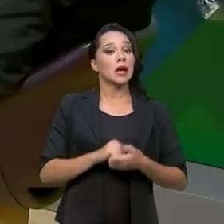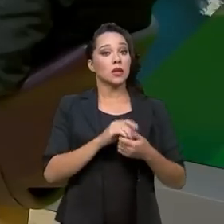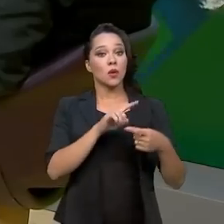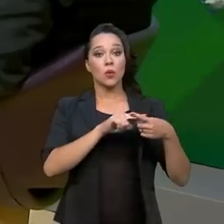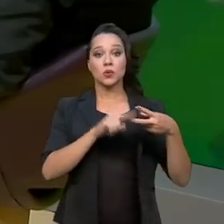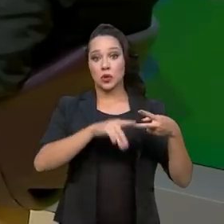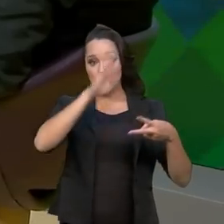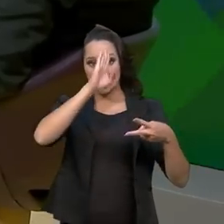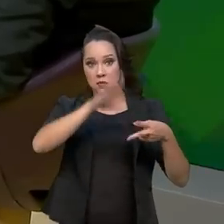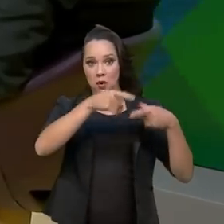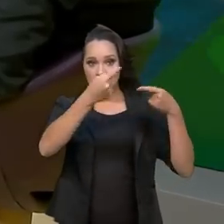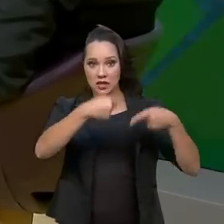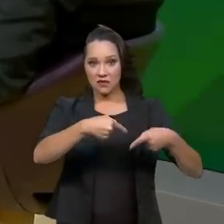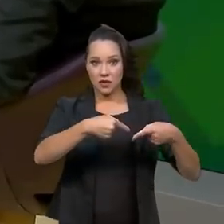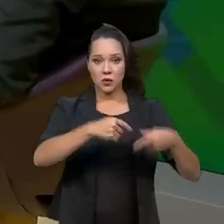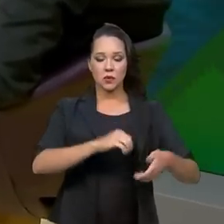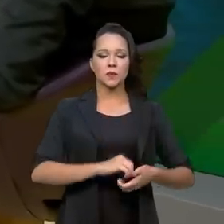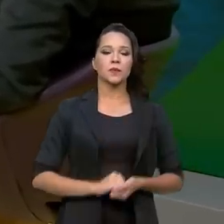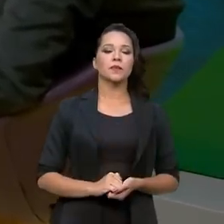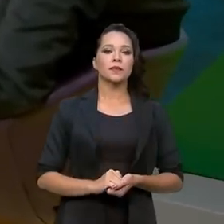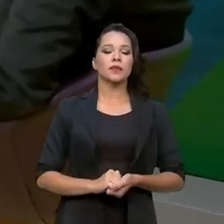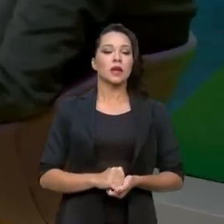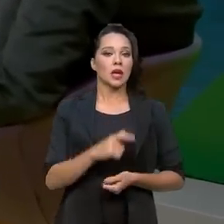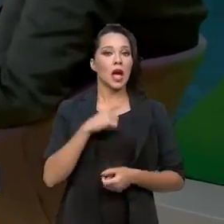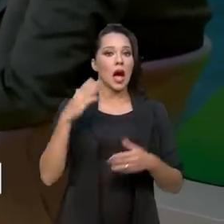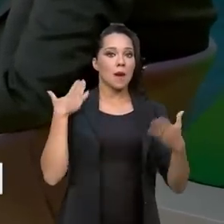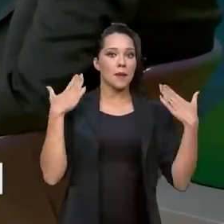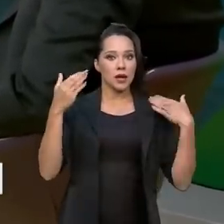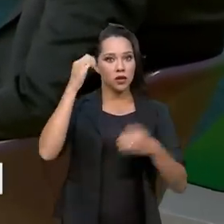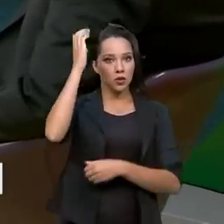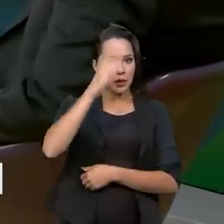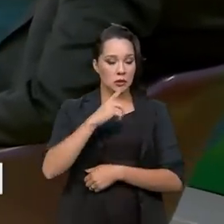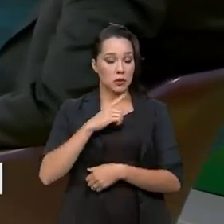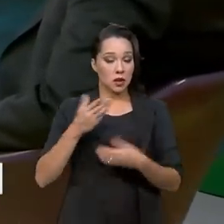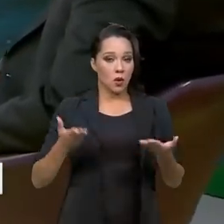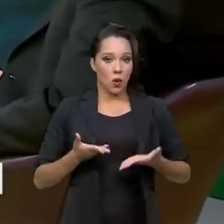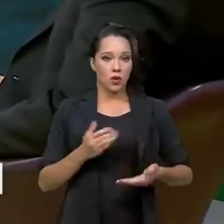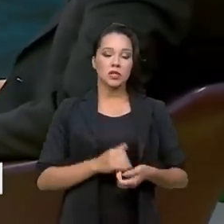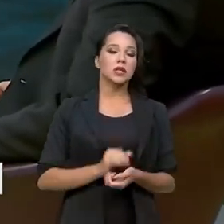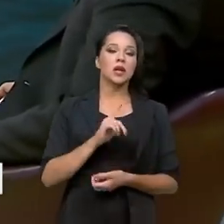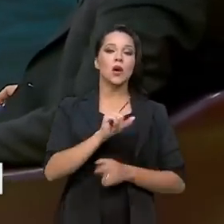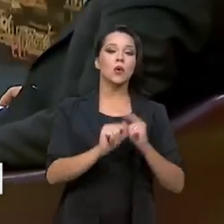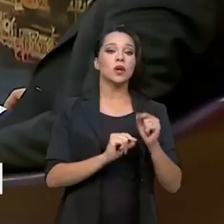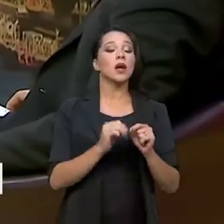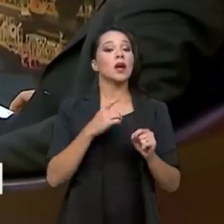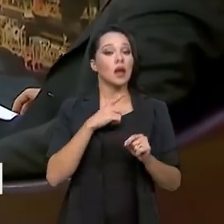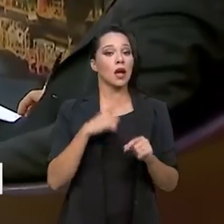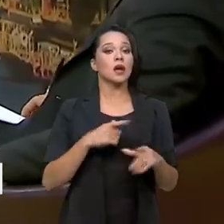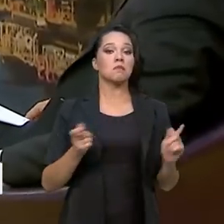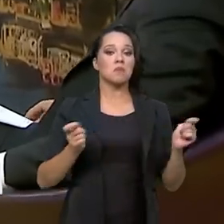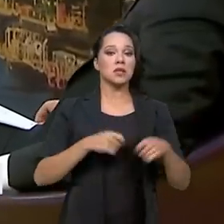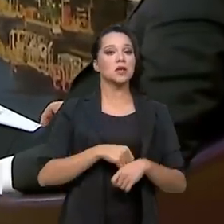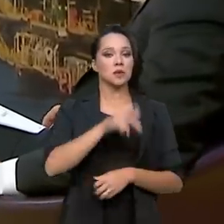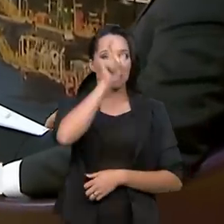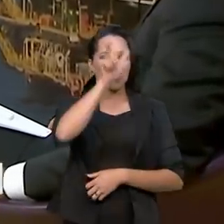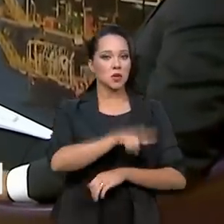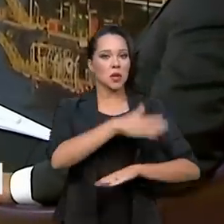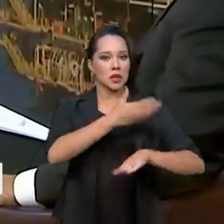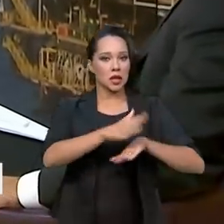dois grandes desafios que a Marinha do Brasil possui hoje é a capacitação do nosso